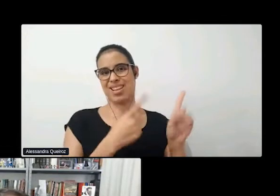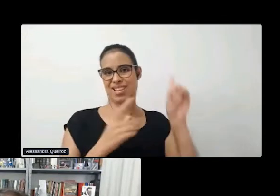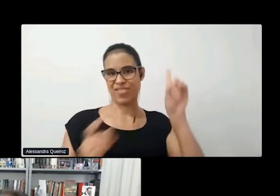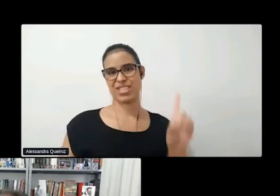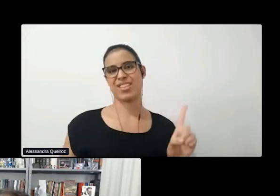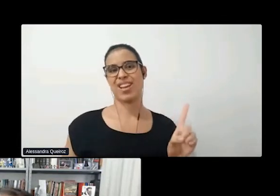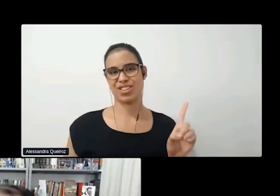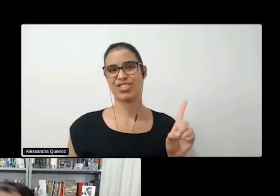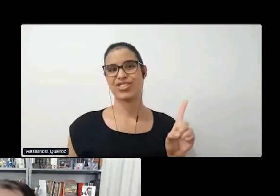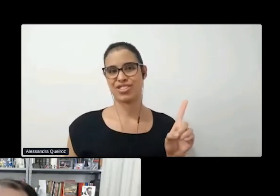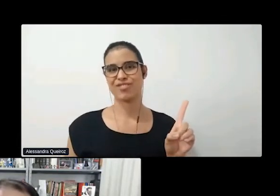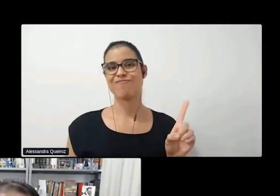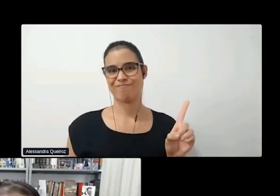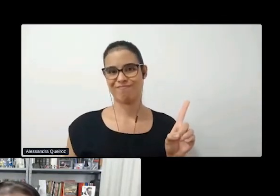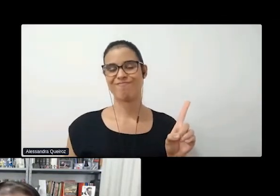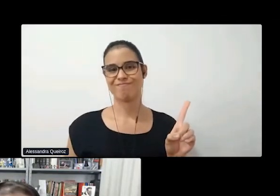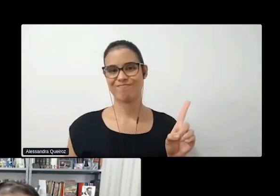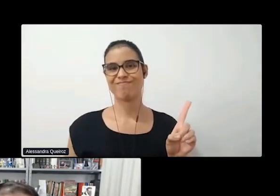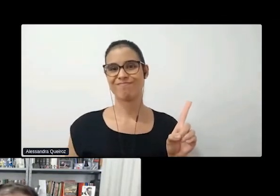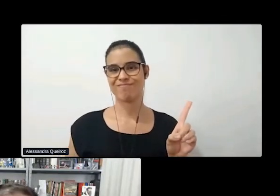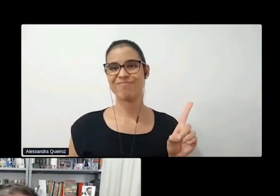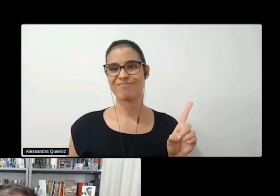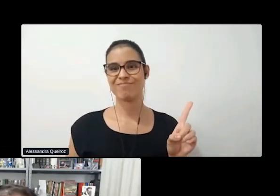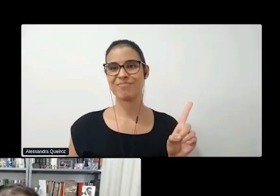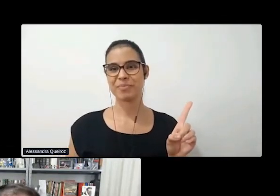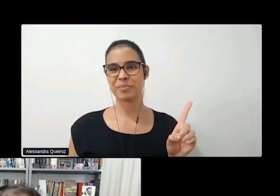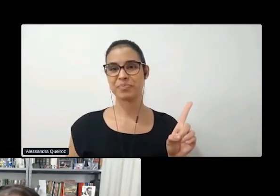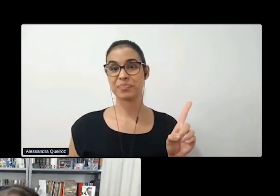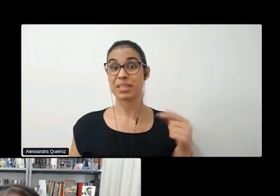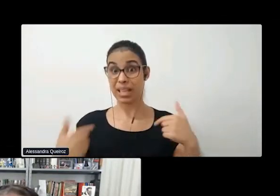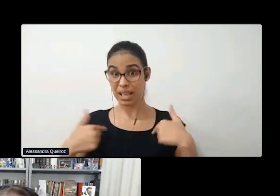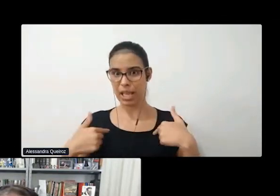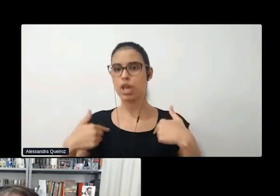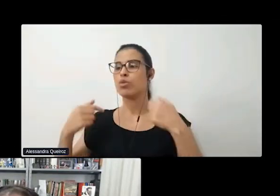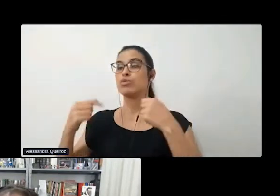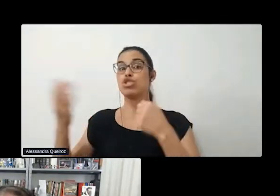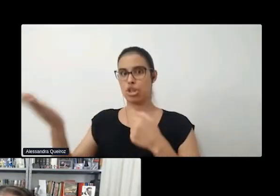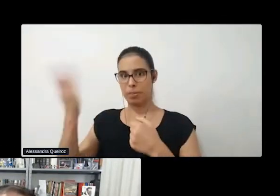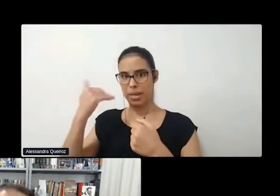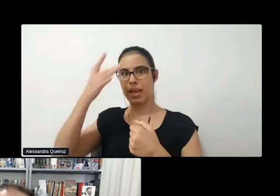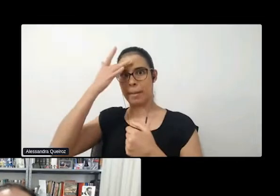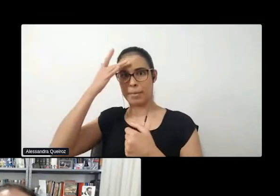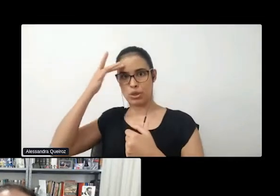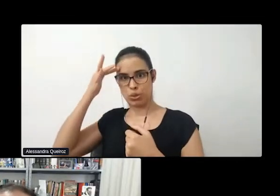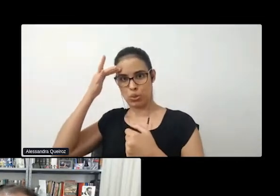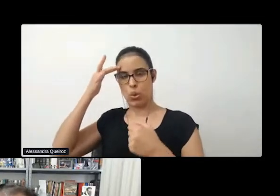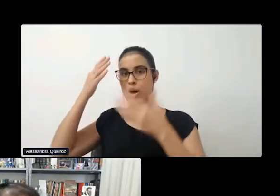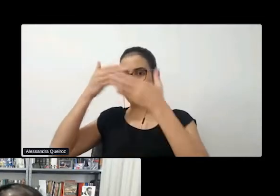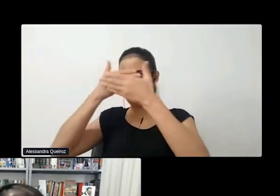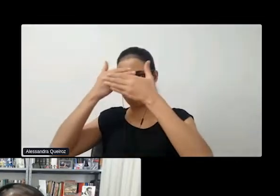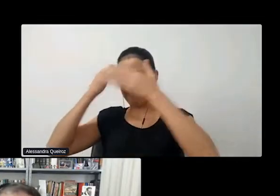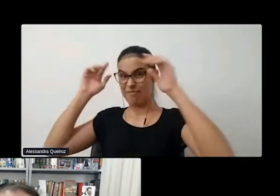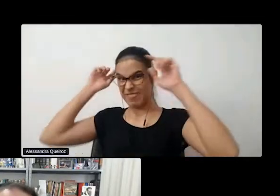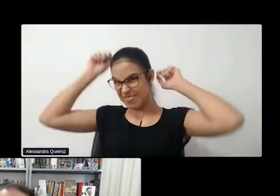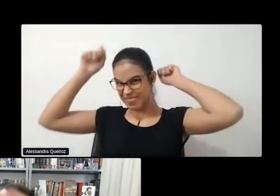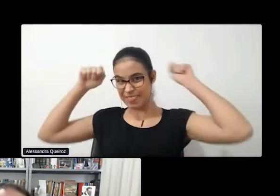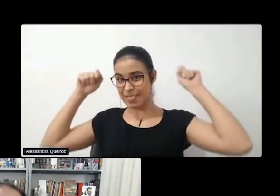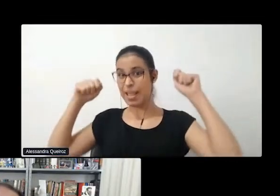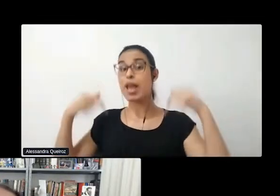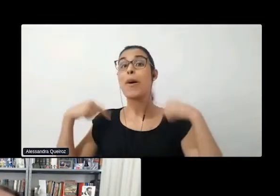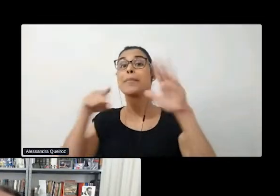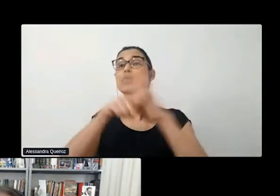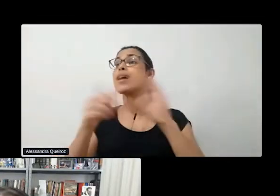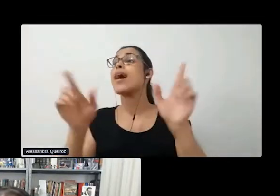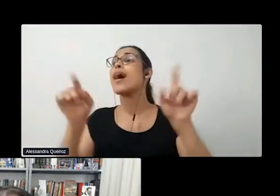interação. E o legal foi que eu vendei a pessoa, né? Nessa hora a gente faz outra brincadeira. Quem é corajoso aí? Um monte de pessoa levanta a